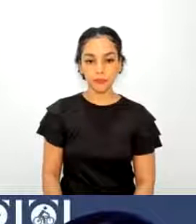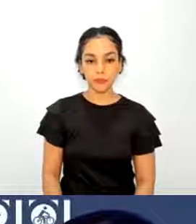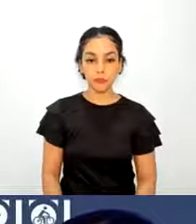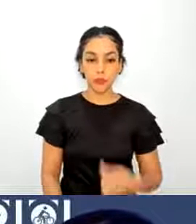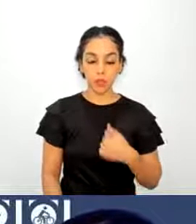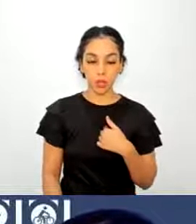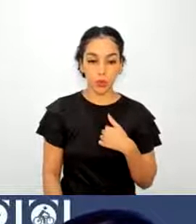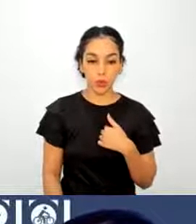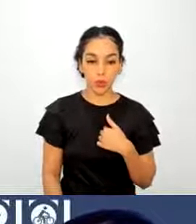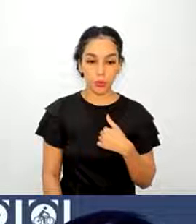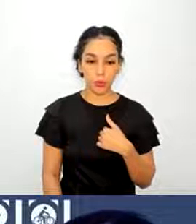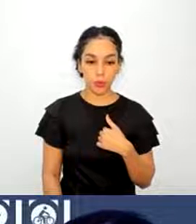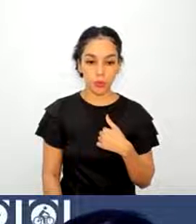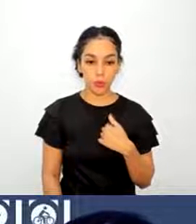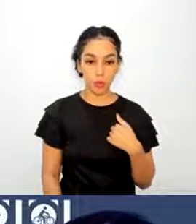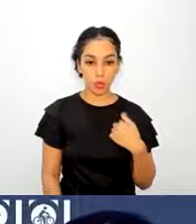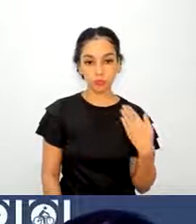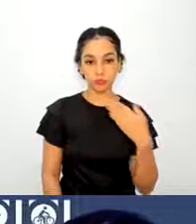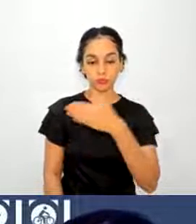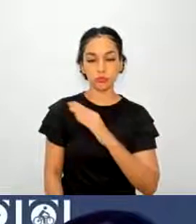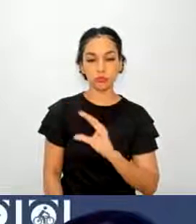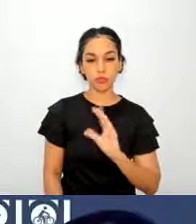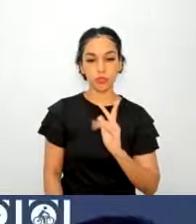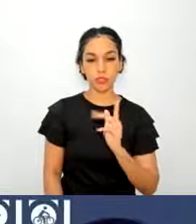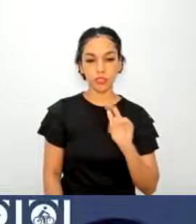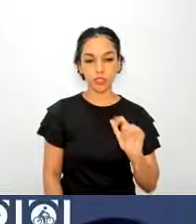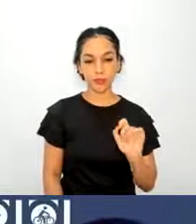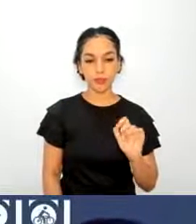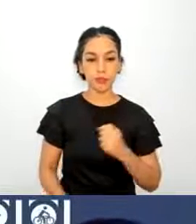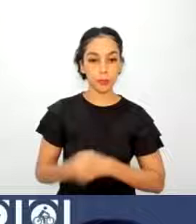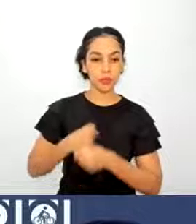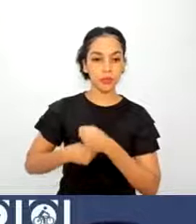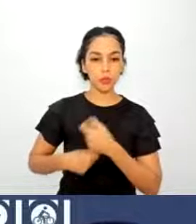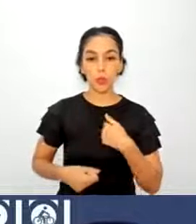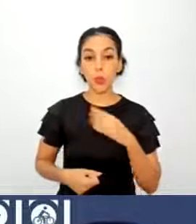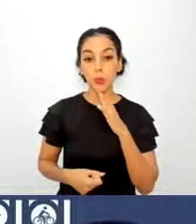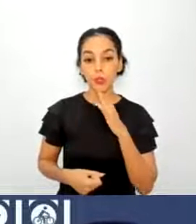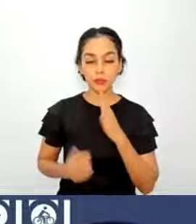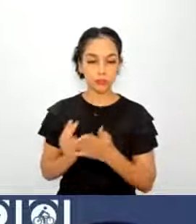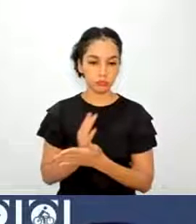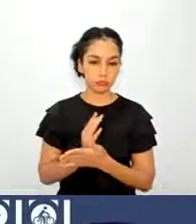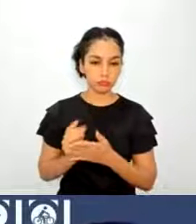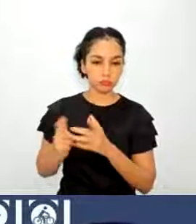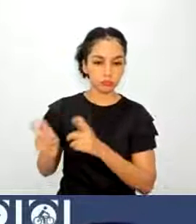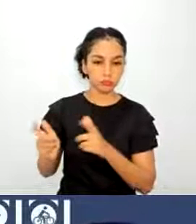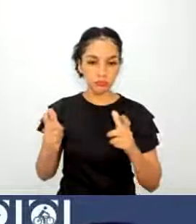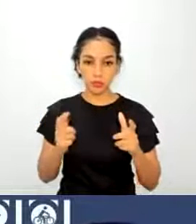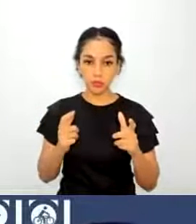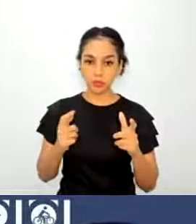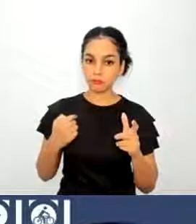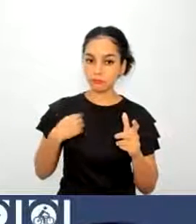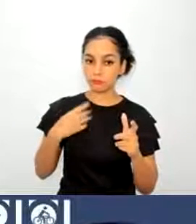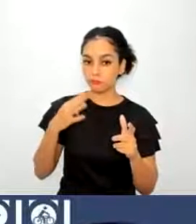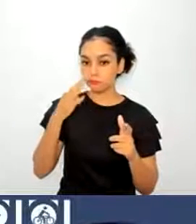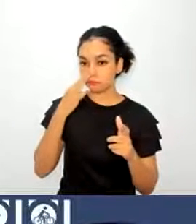tive no Chile no ano passado, em Santiago, e eu cheguei a conhecer algumas plazas, né, pessoalmente. Então, eu elaborei